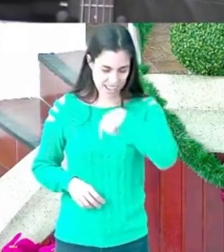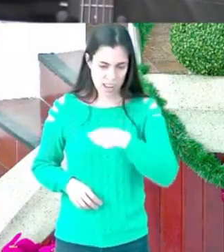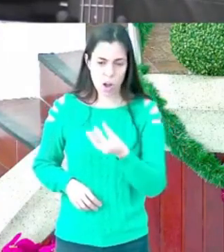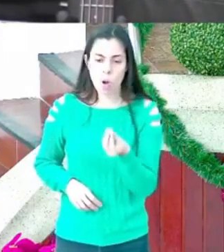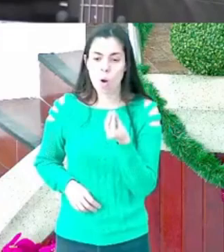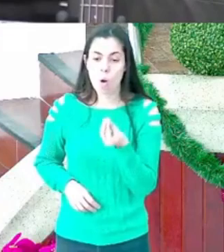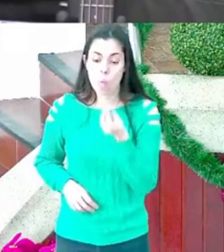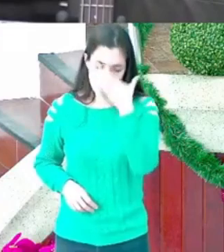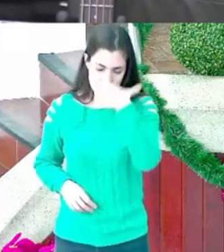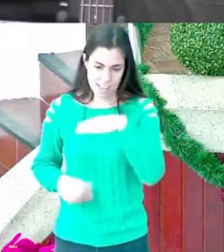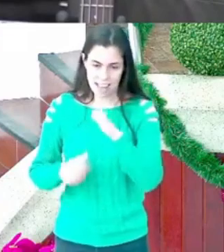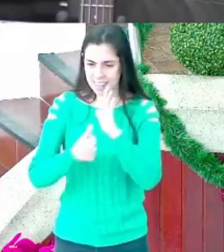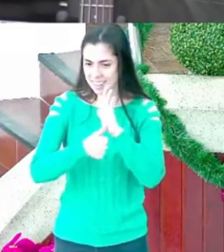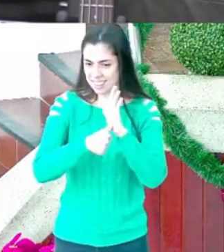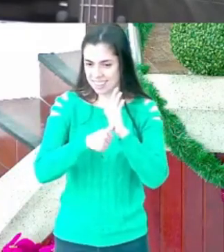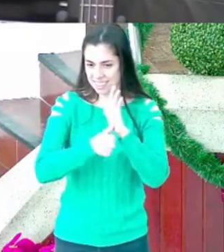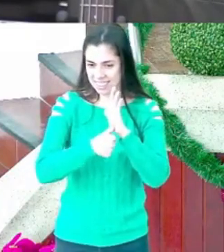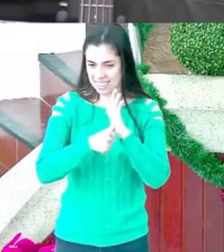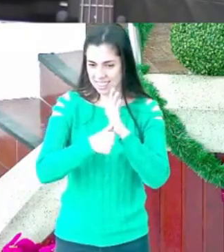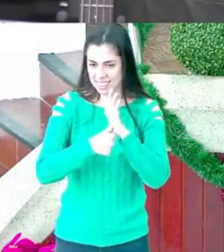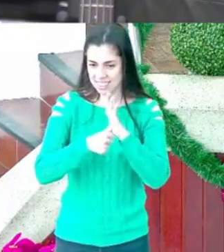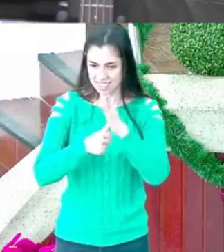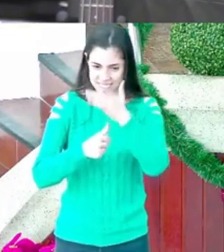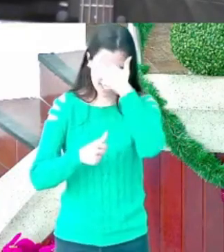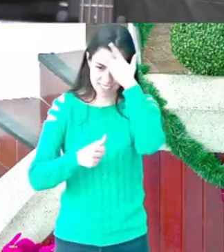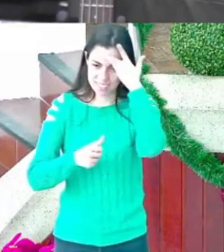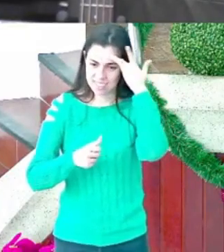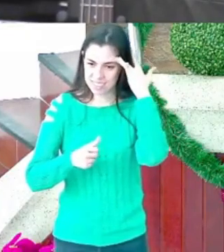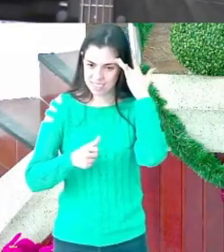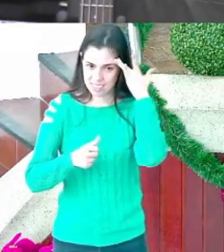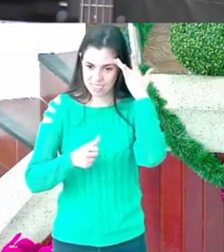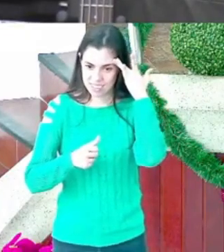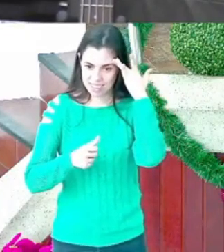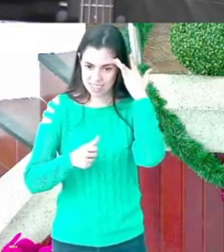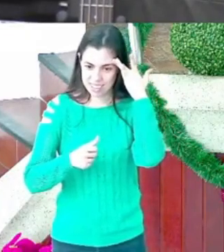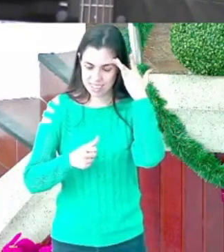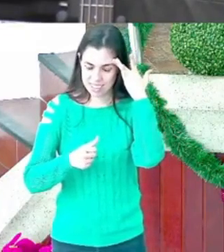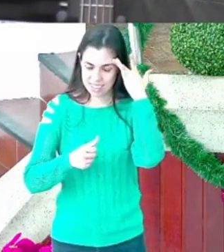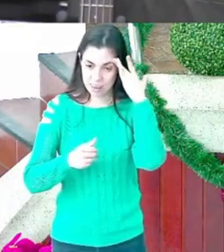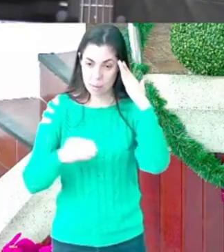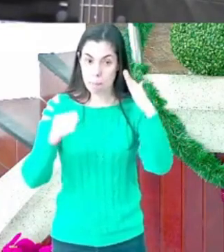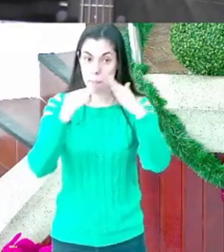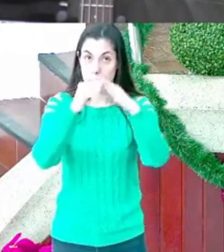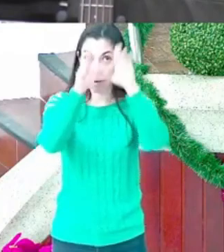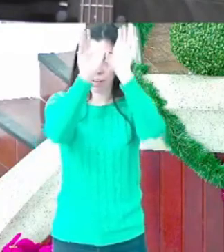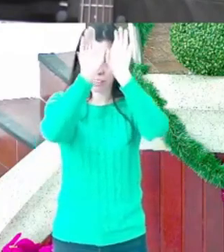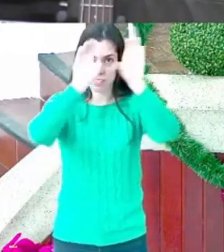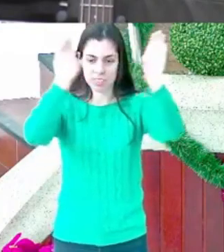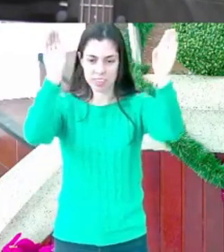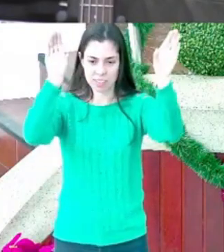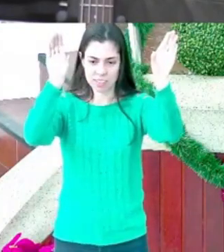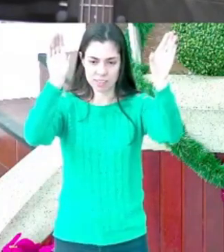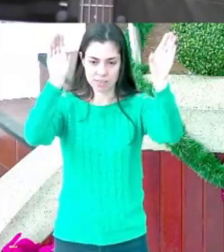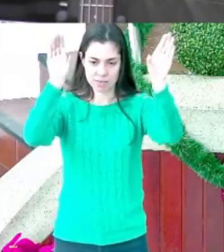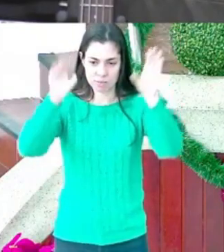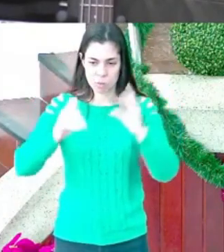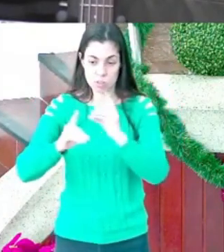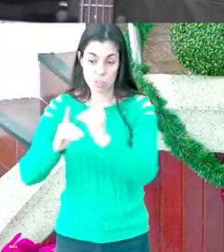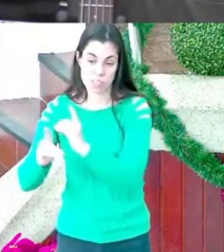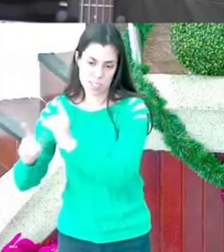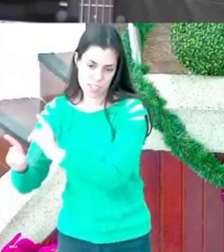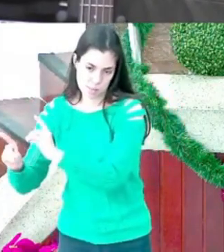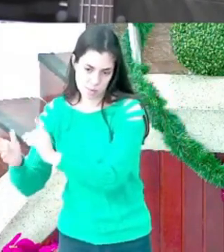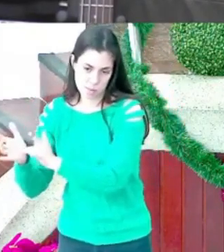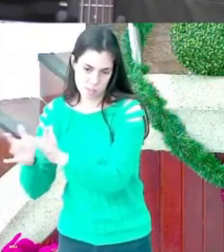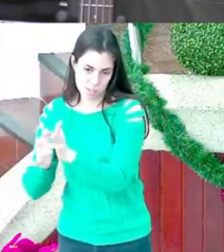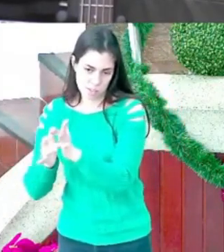dessas características do cidadão do reino dos céus, dos discípulos de Jesus.